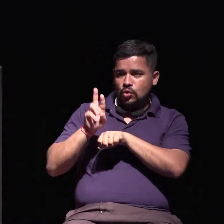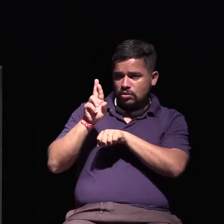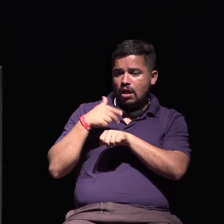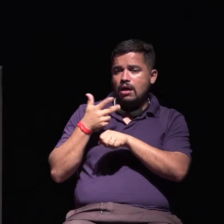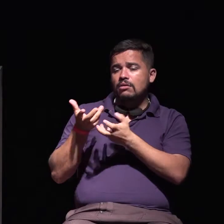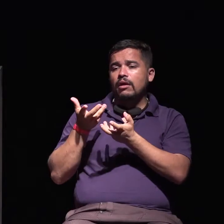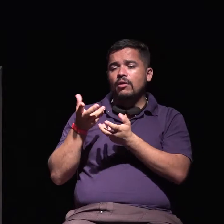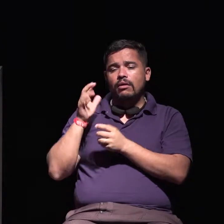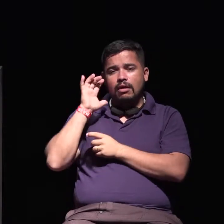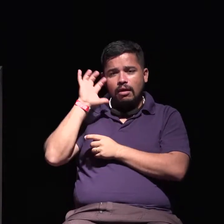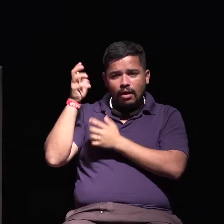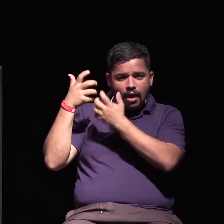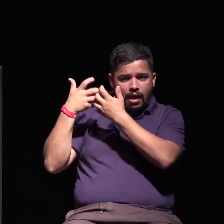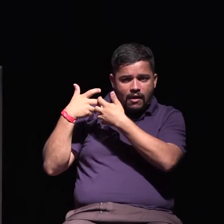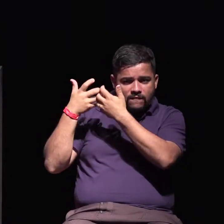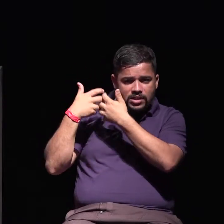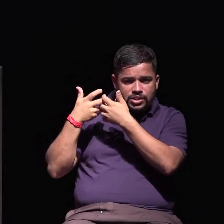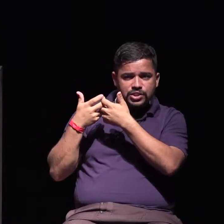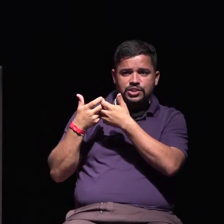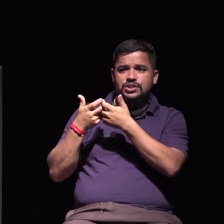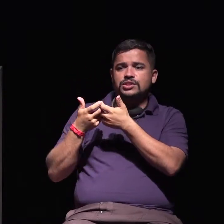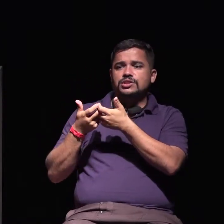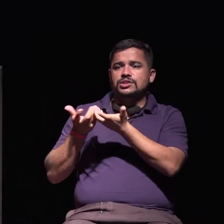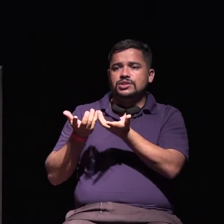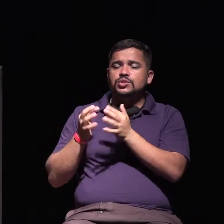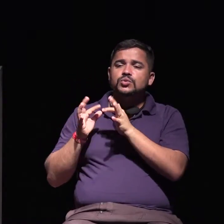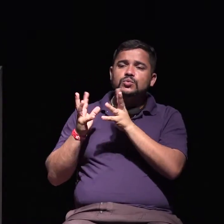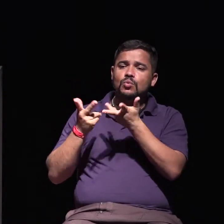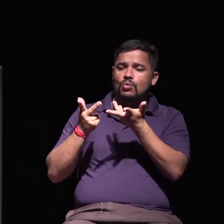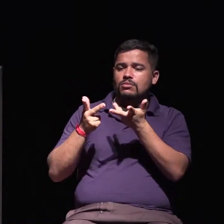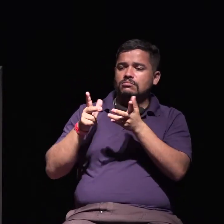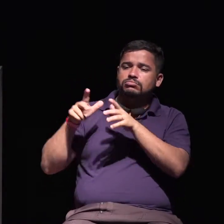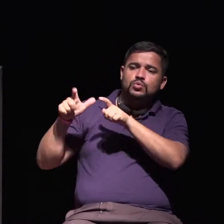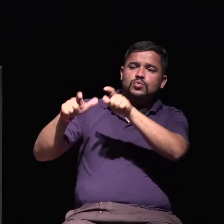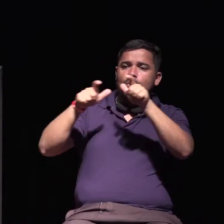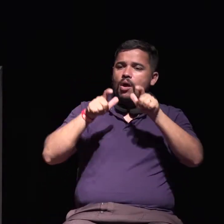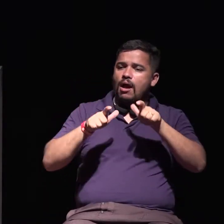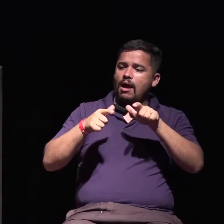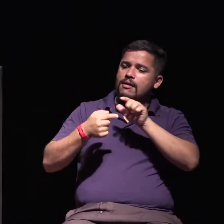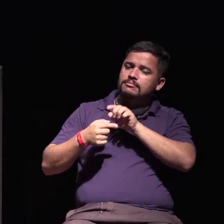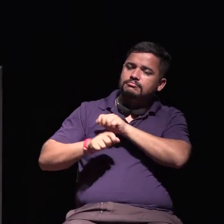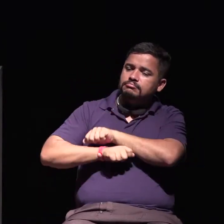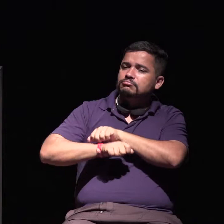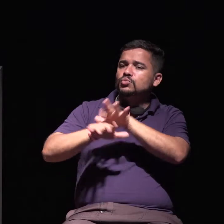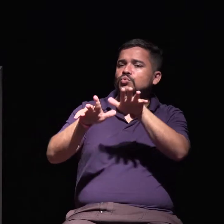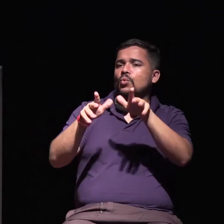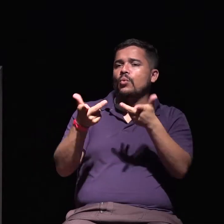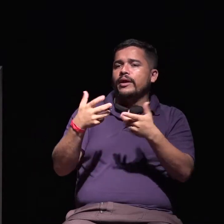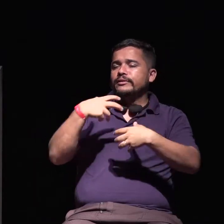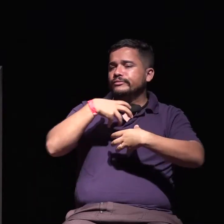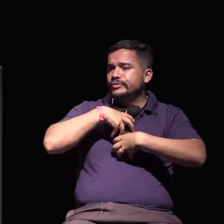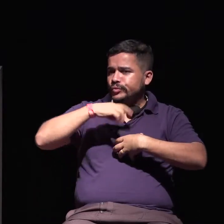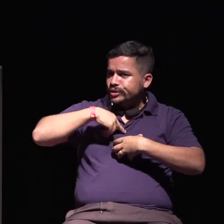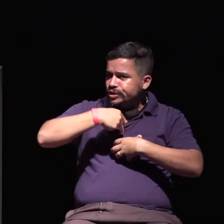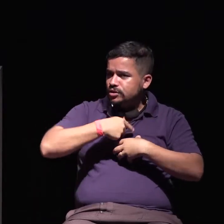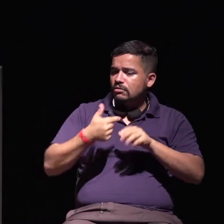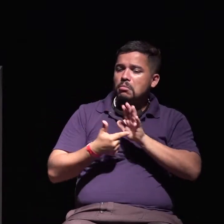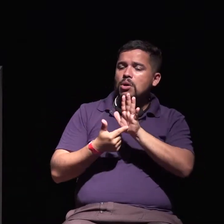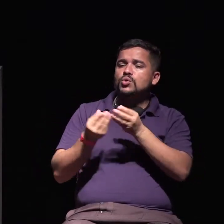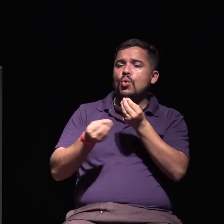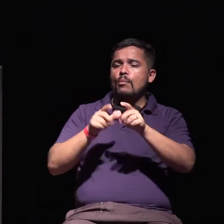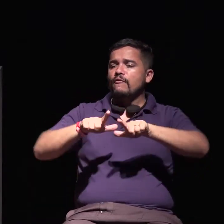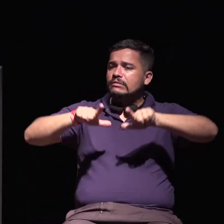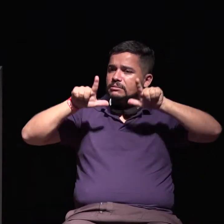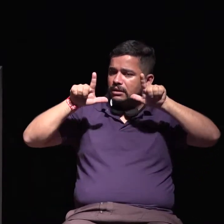qual eu busco refletir sobre a complexa rede que produz os sentidos de uma obra de dança em articulação com a instituição que a torna visível.